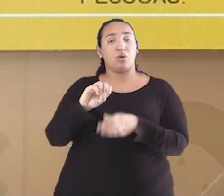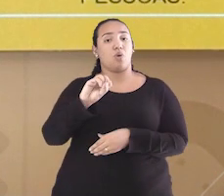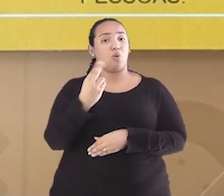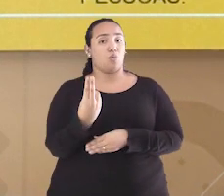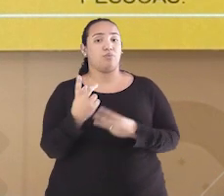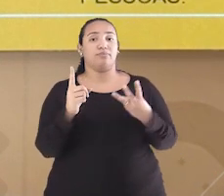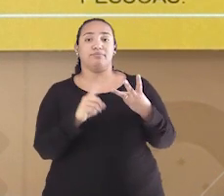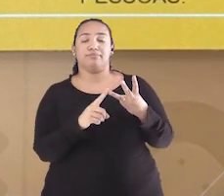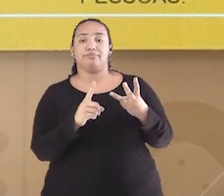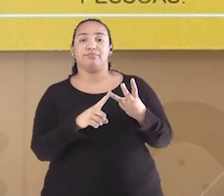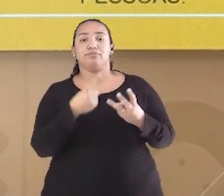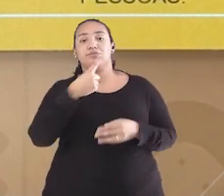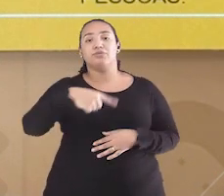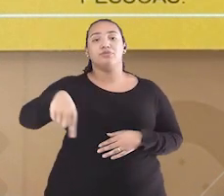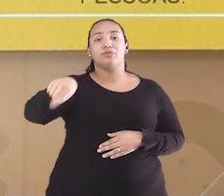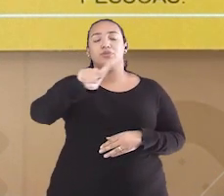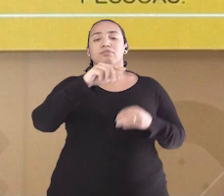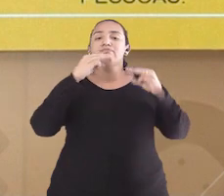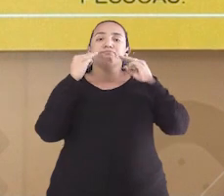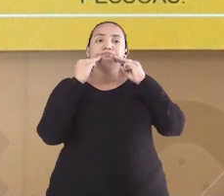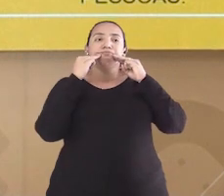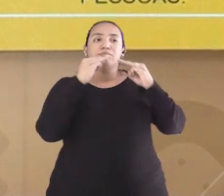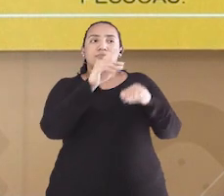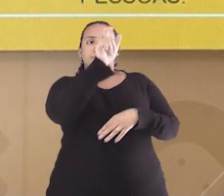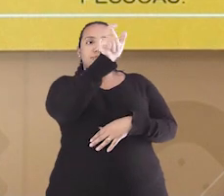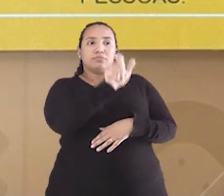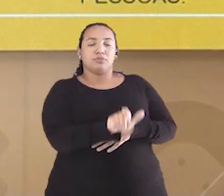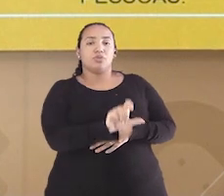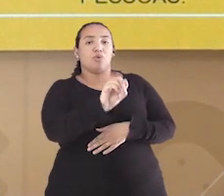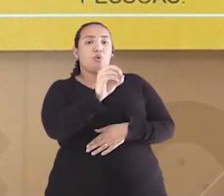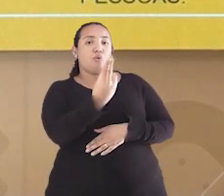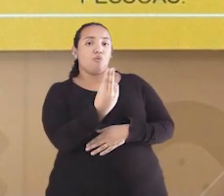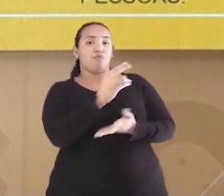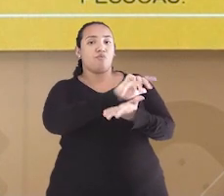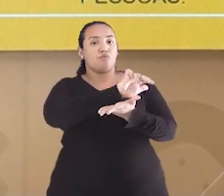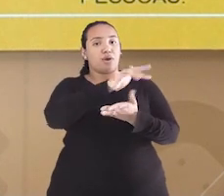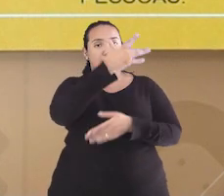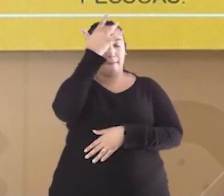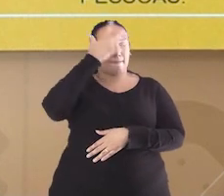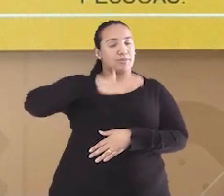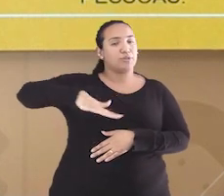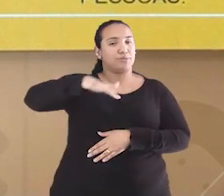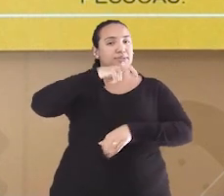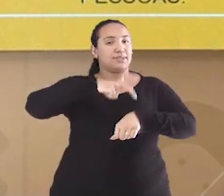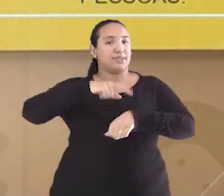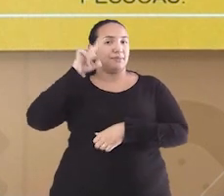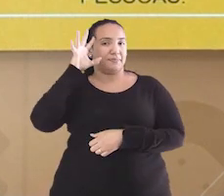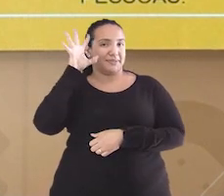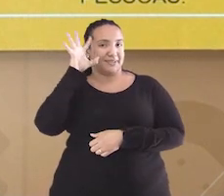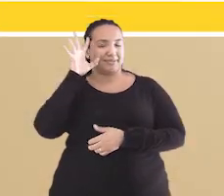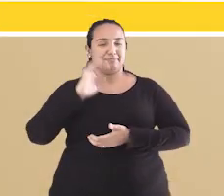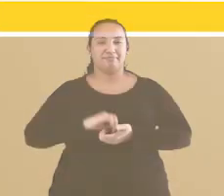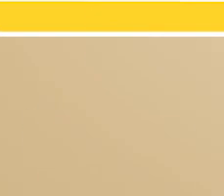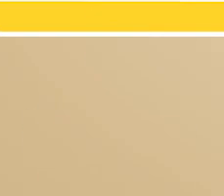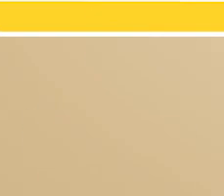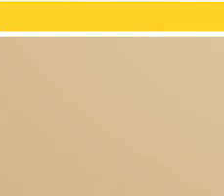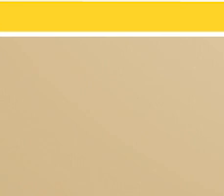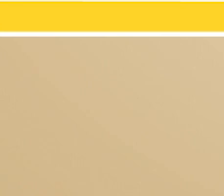letra C. Quando transmitimos uma mensagem para uma ou mais pessoas. Um tempinho para vocês pensarem.